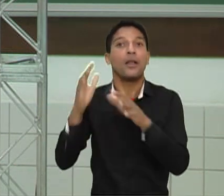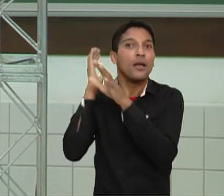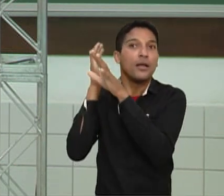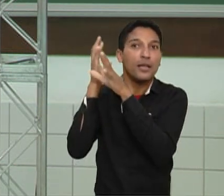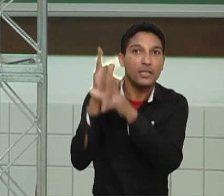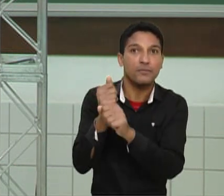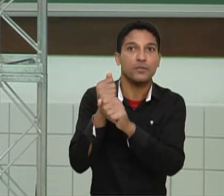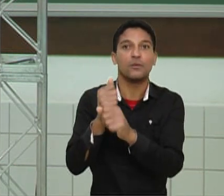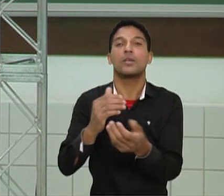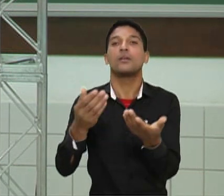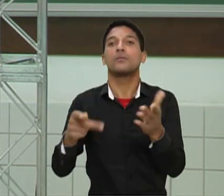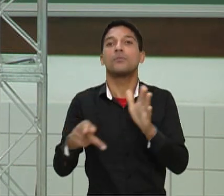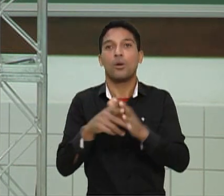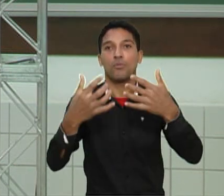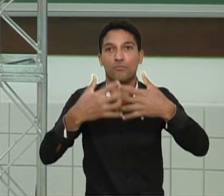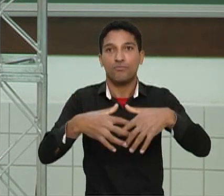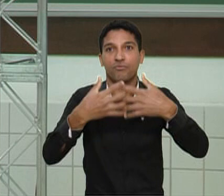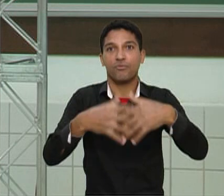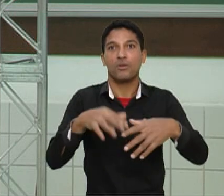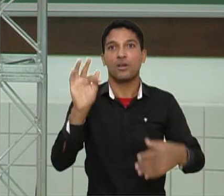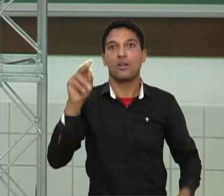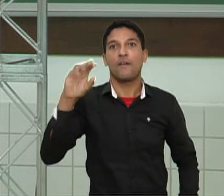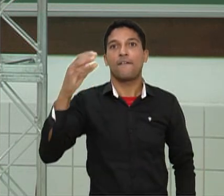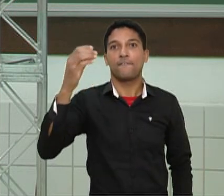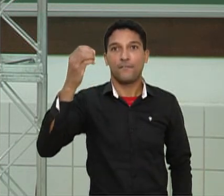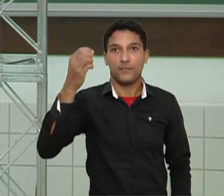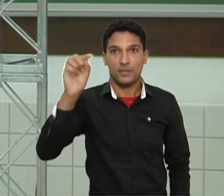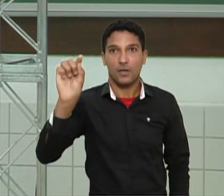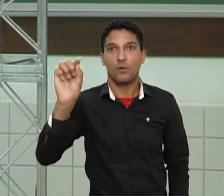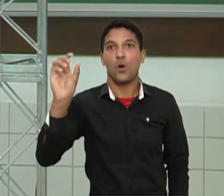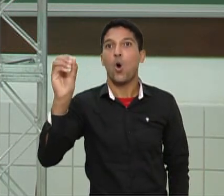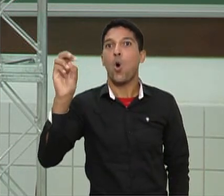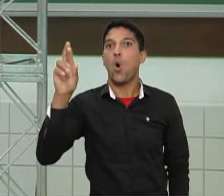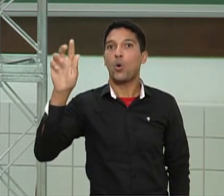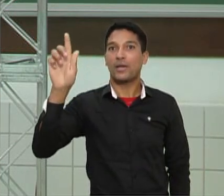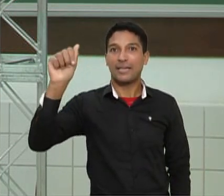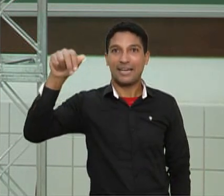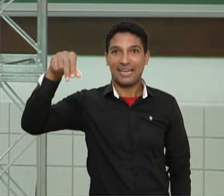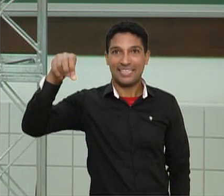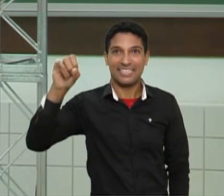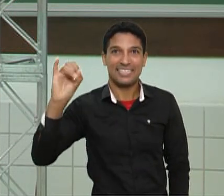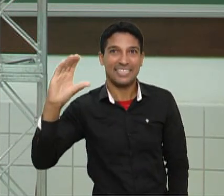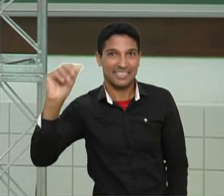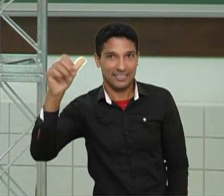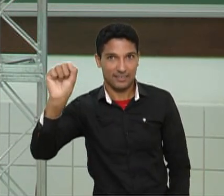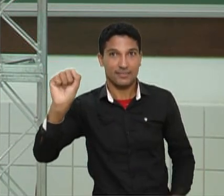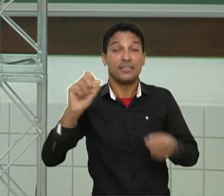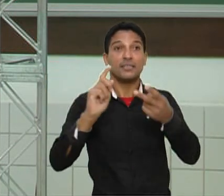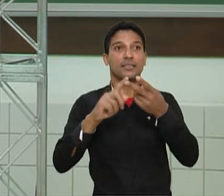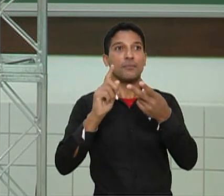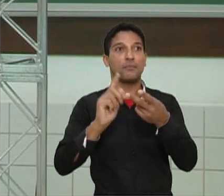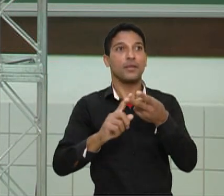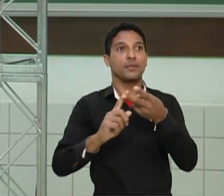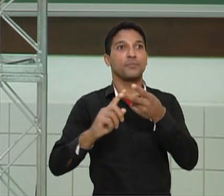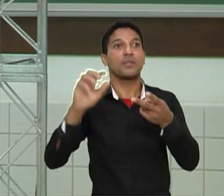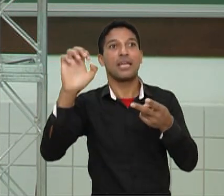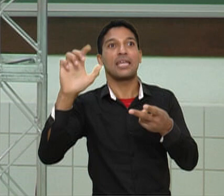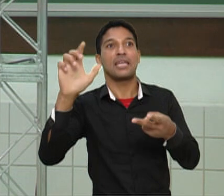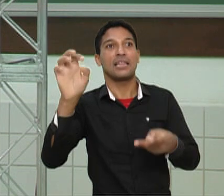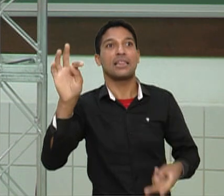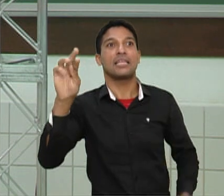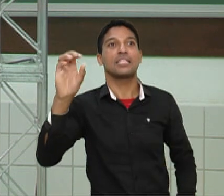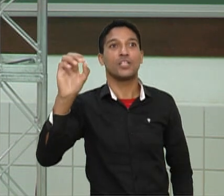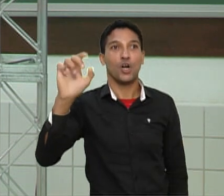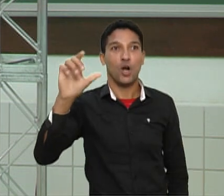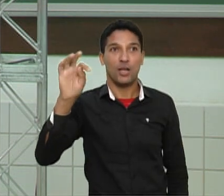introdução às funções orgânicas, né? O que são eletrólitos, o que são não eletrólitos e um pouquinho de grau